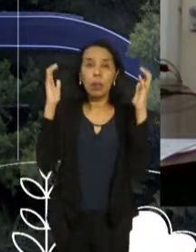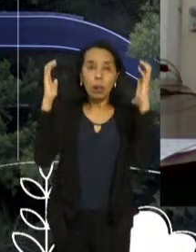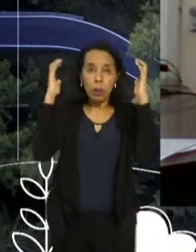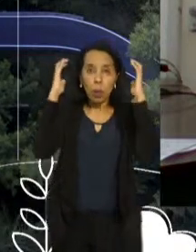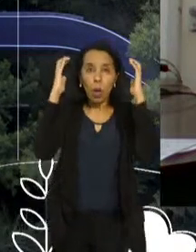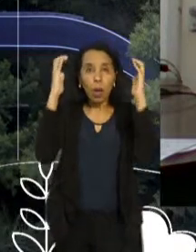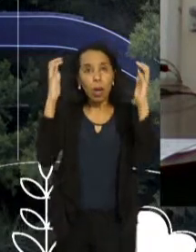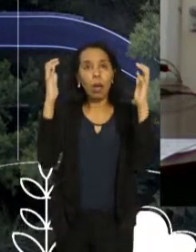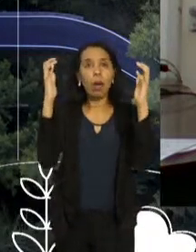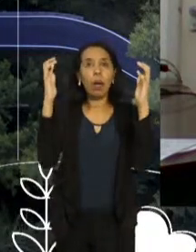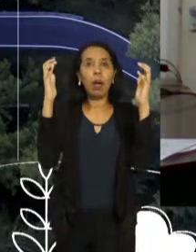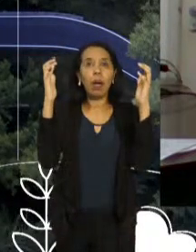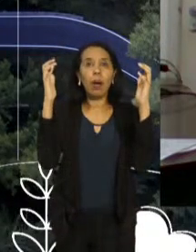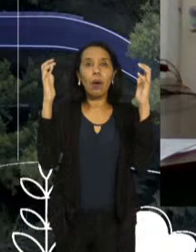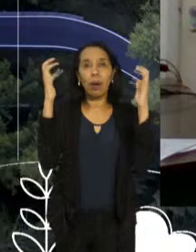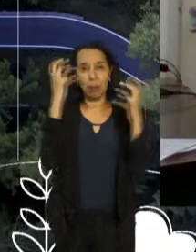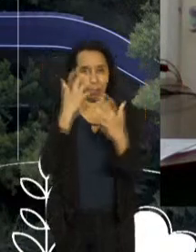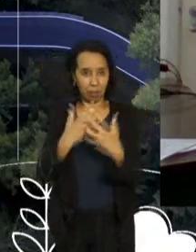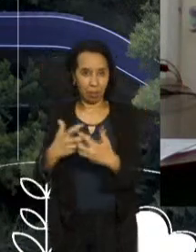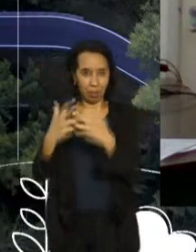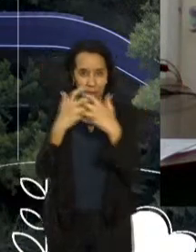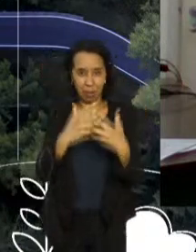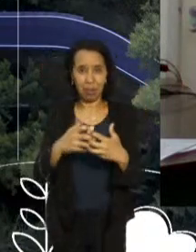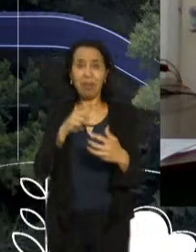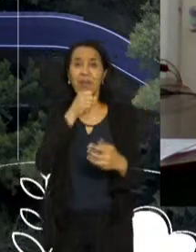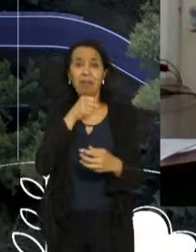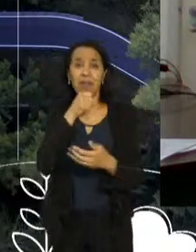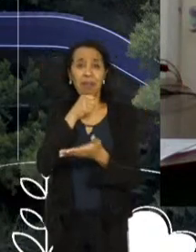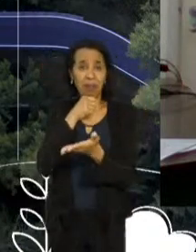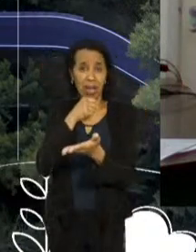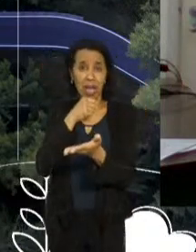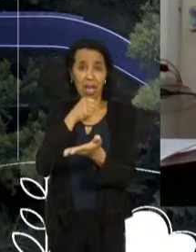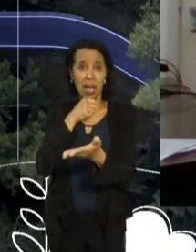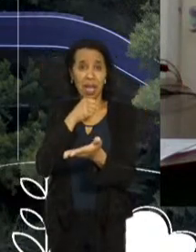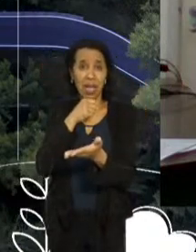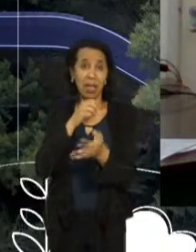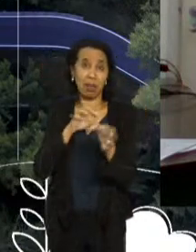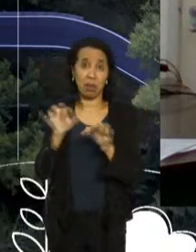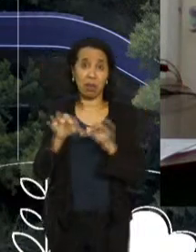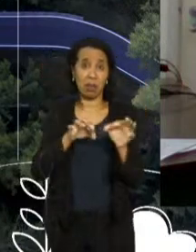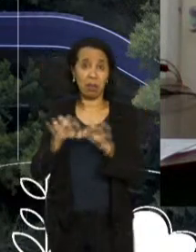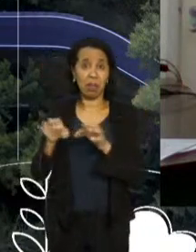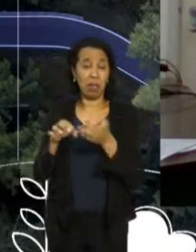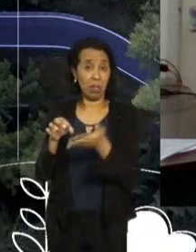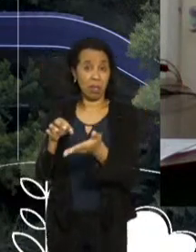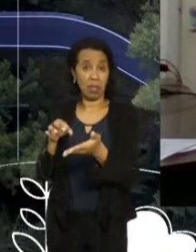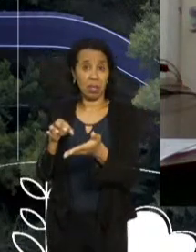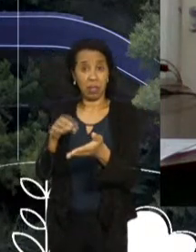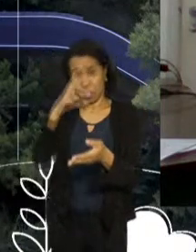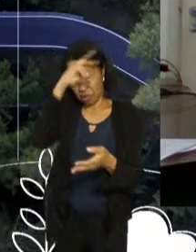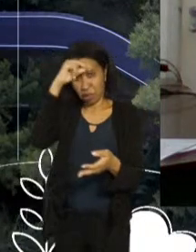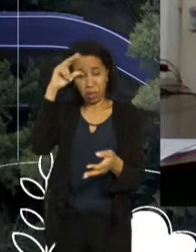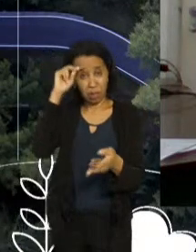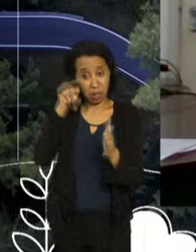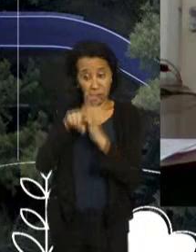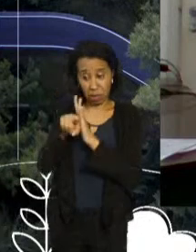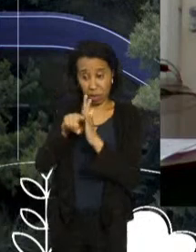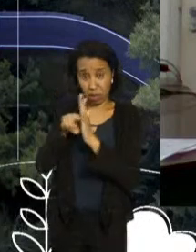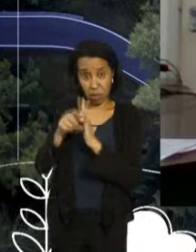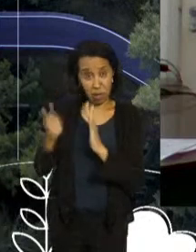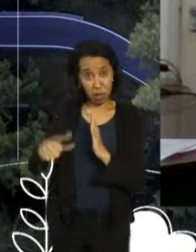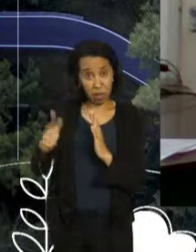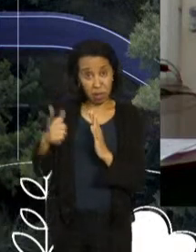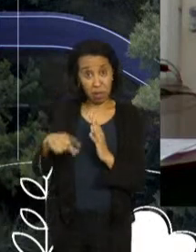velho, é óbvio que do ponto de vista da operacionalidade do sistema, num cenário que a prefeitura desembolsa